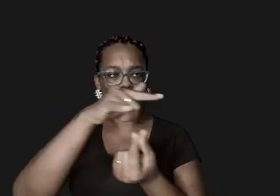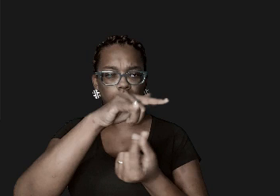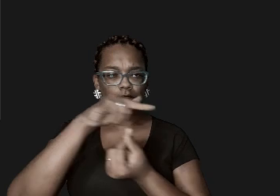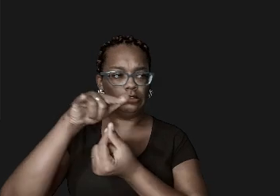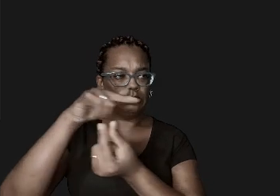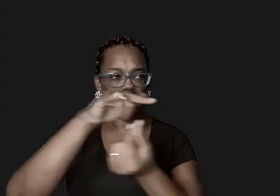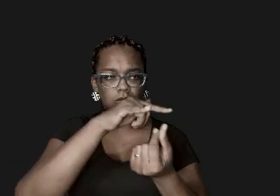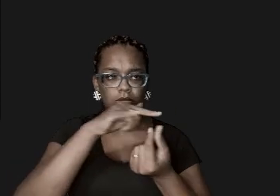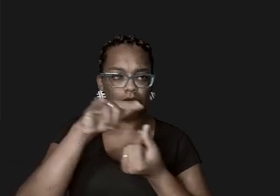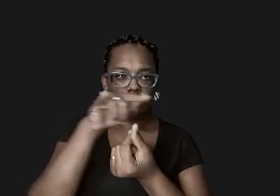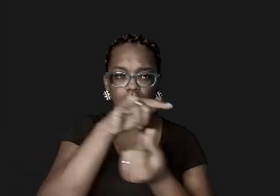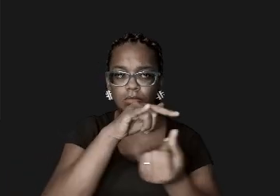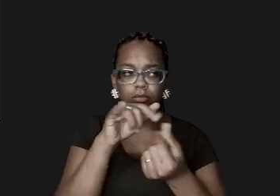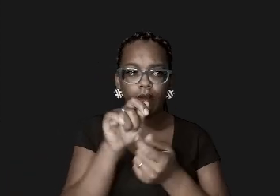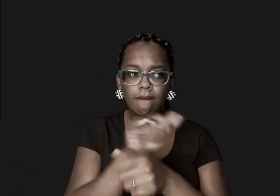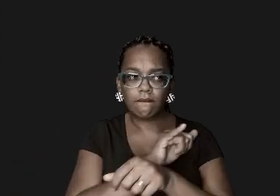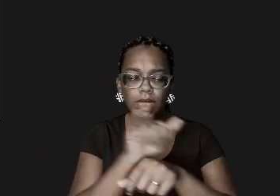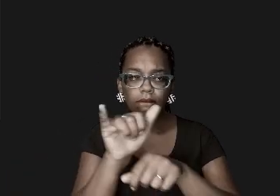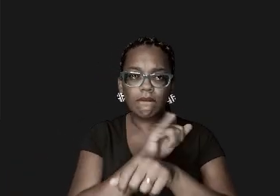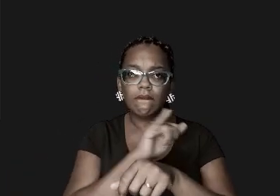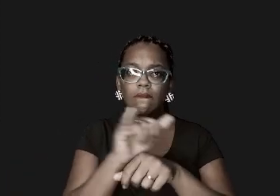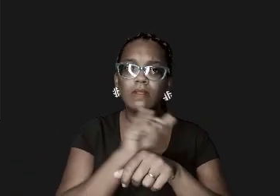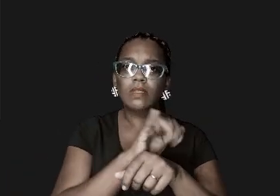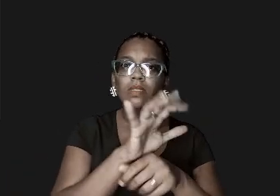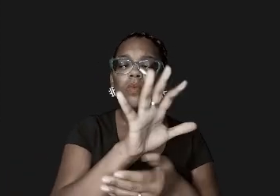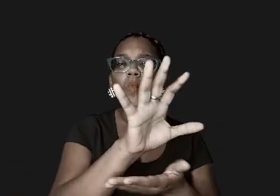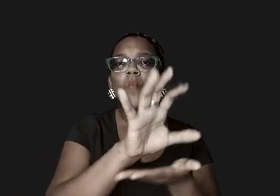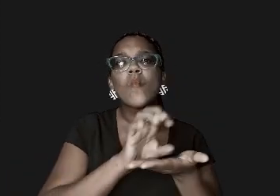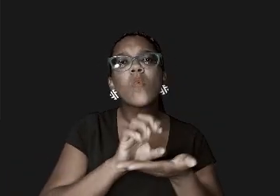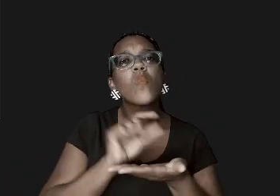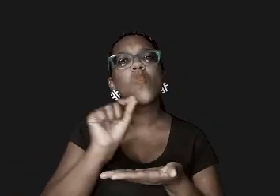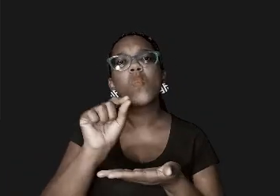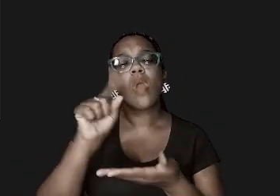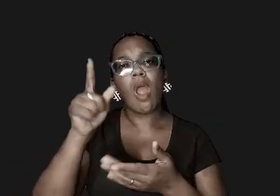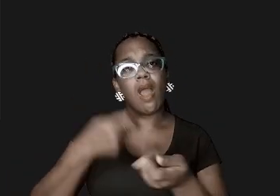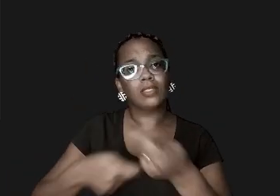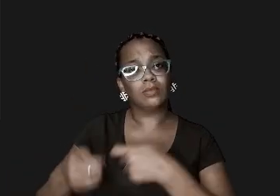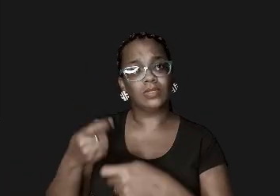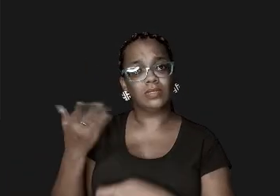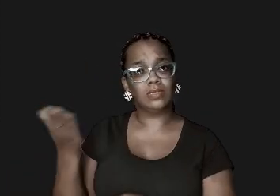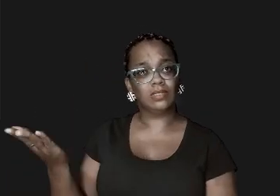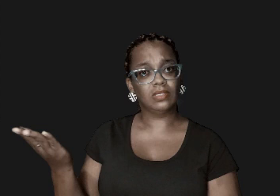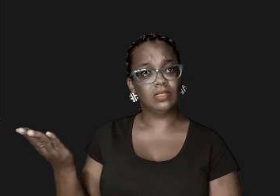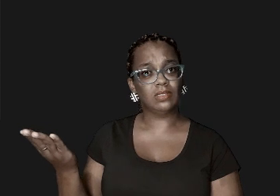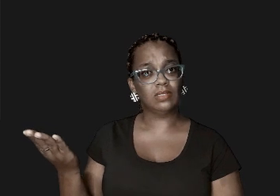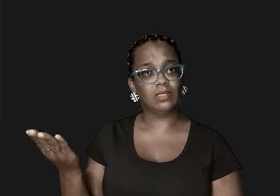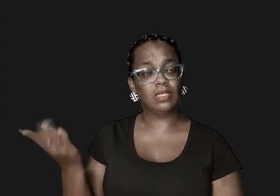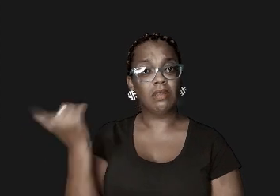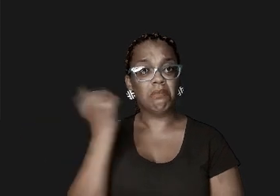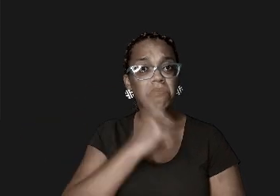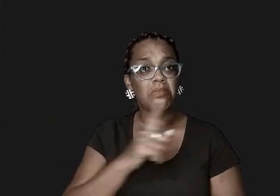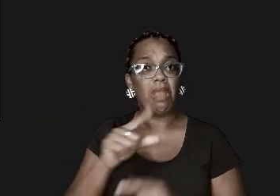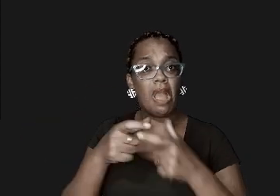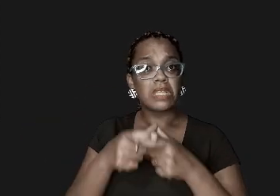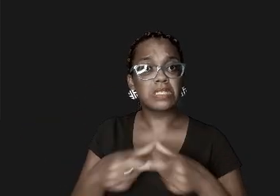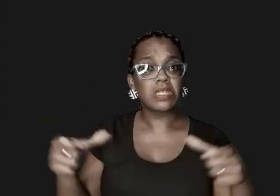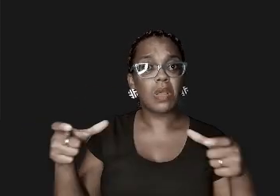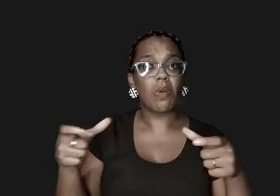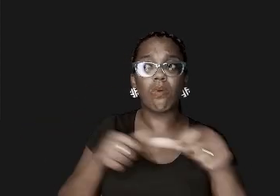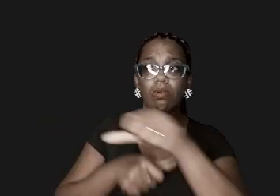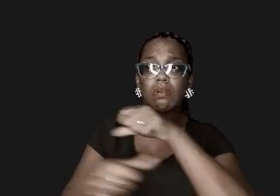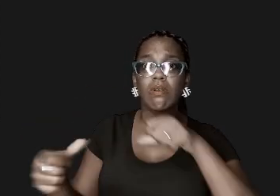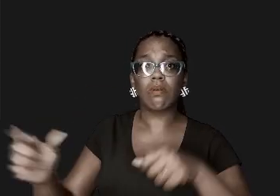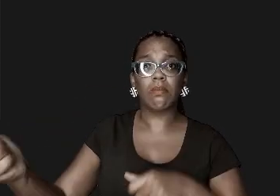situação em que você ou compreendia que havia a manipulação de preços e essa manipulação de preço teria sido